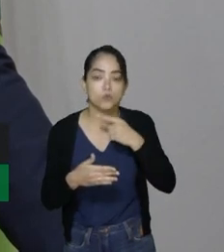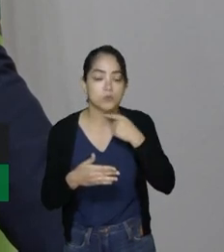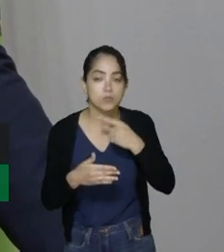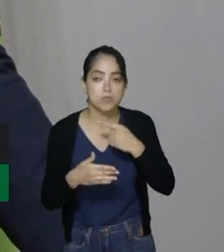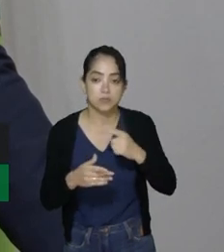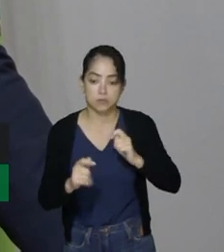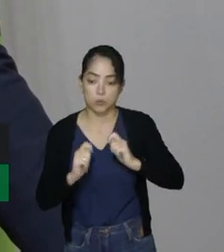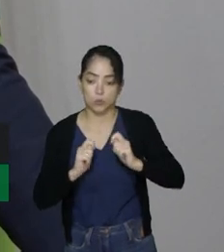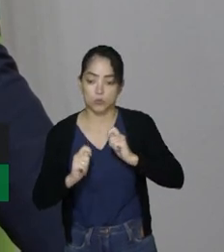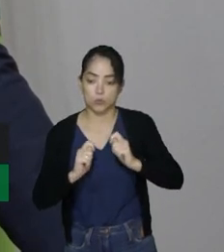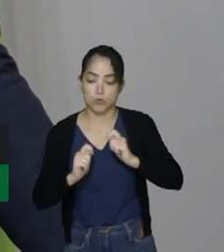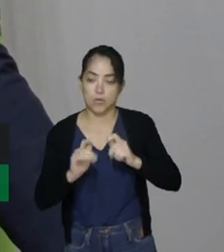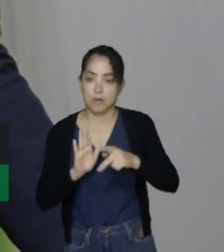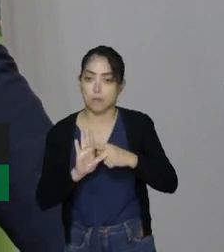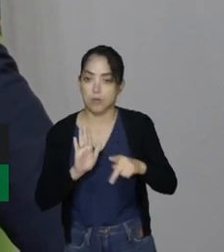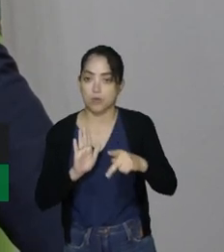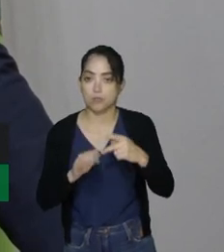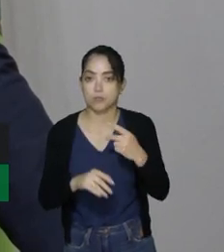controlar.